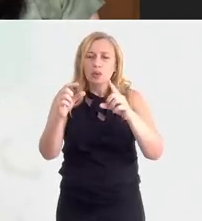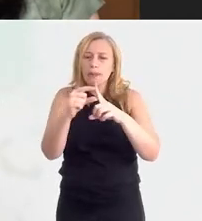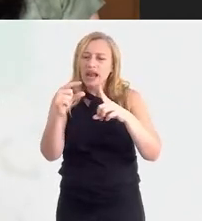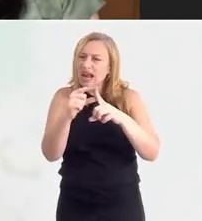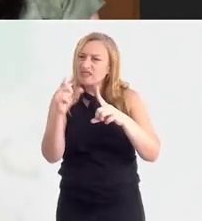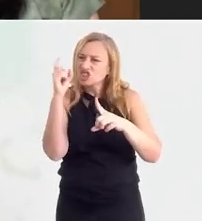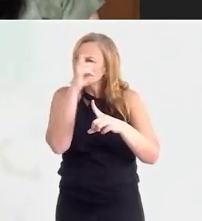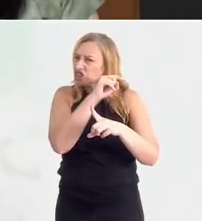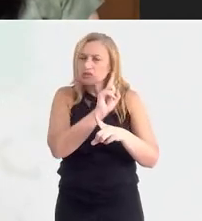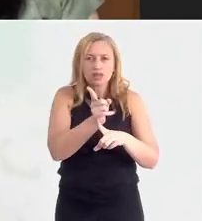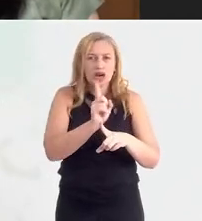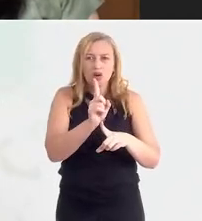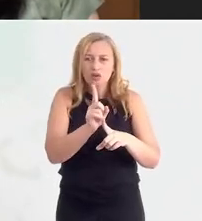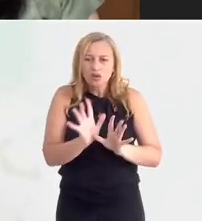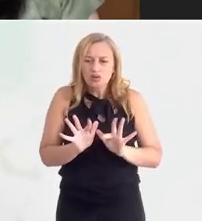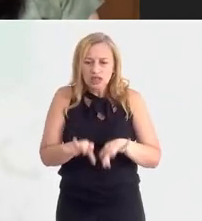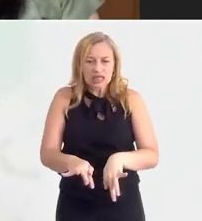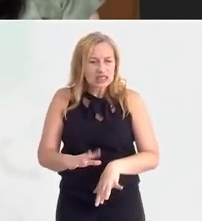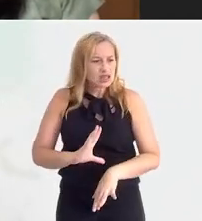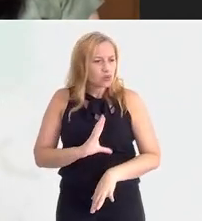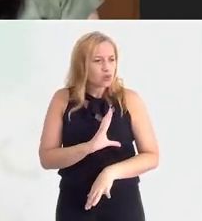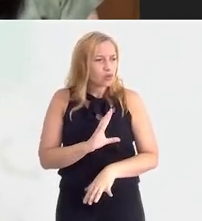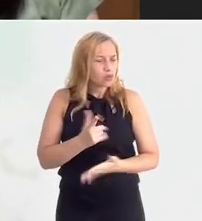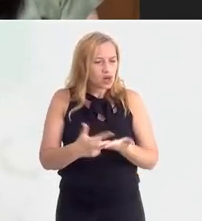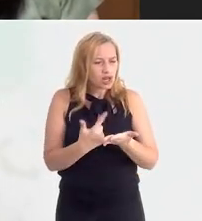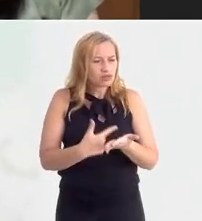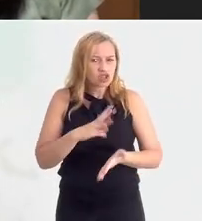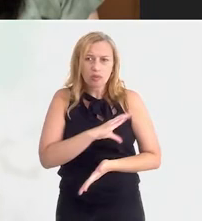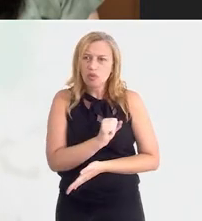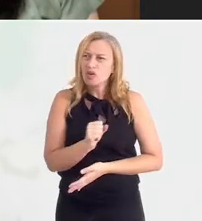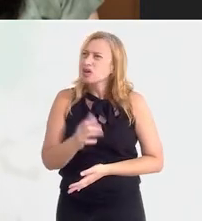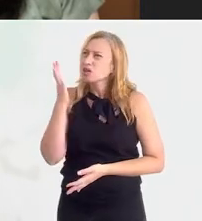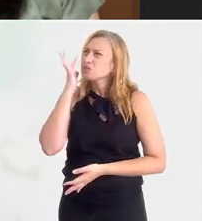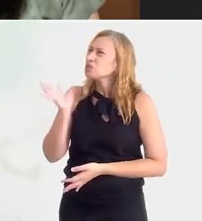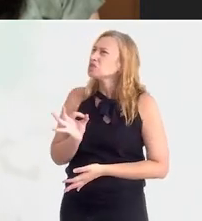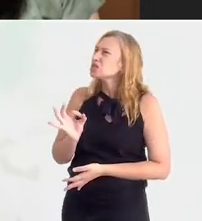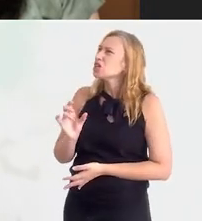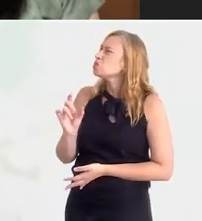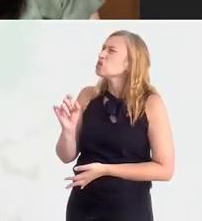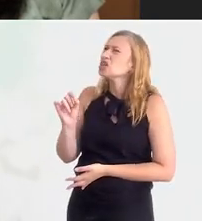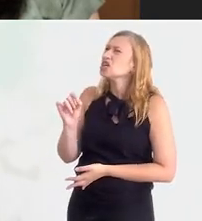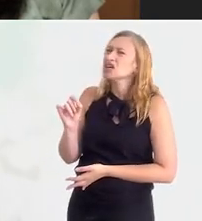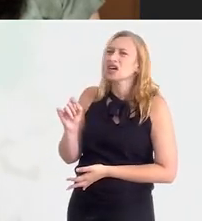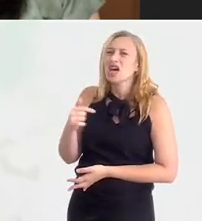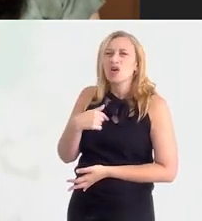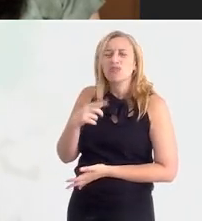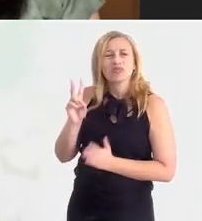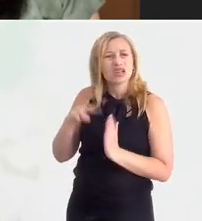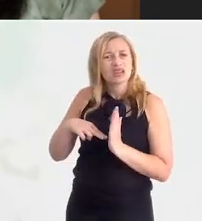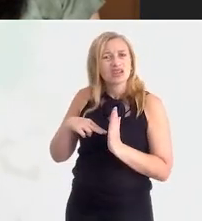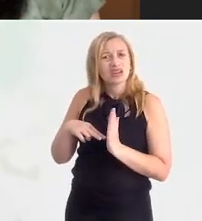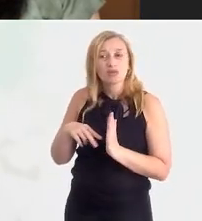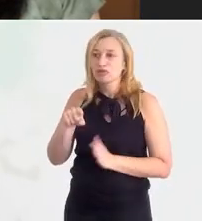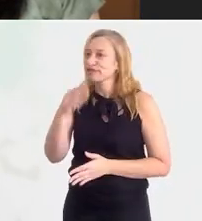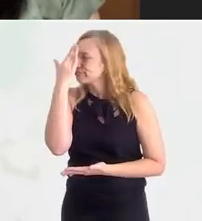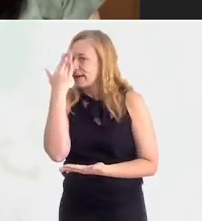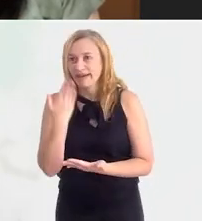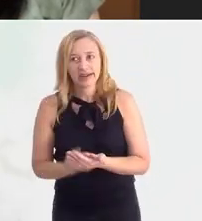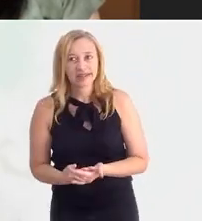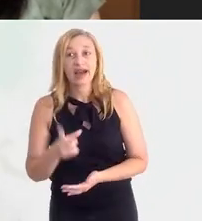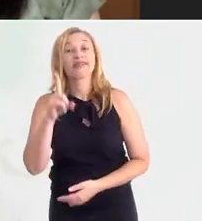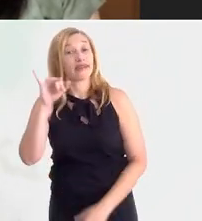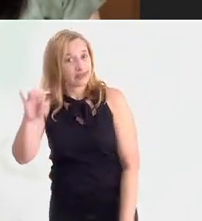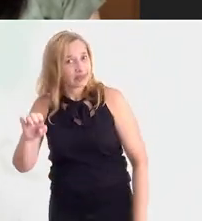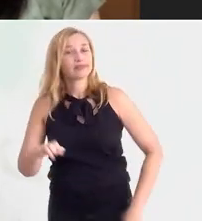difíceis. Ao mesmo tempo, quando eu terminei o romance, eu olhei para aquilo e disse: Mas eu não sei exatamente o que eu li. Você não vai acreditar, né,